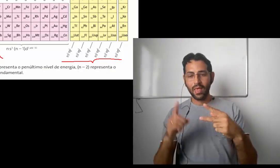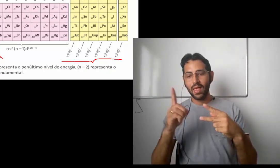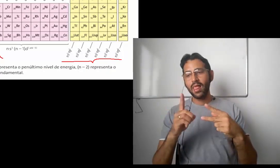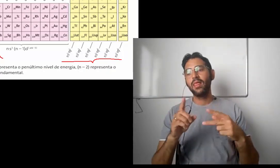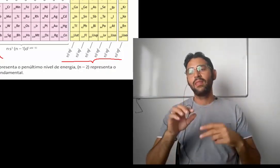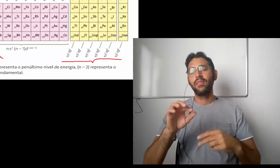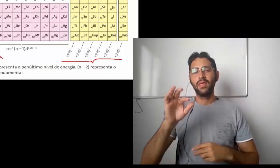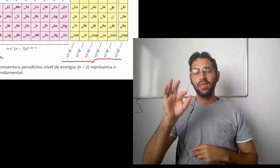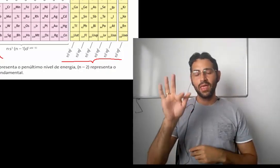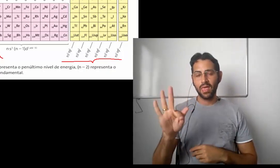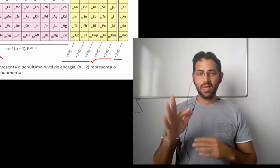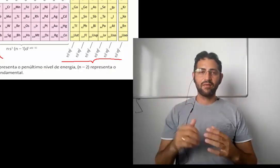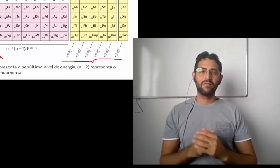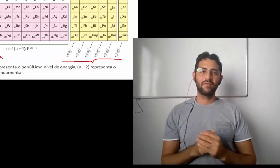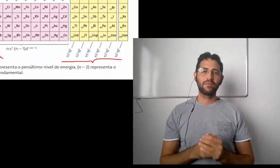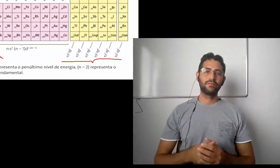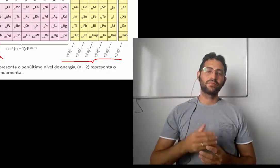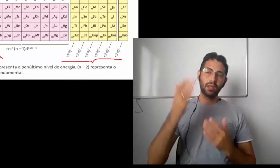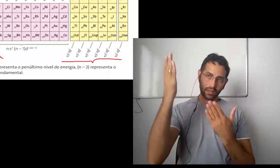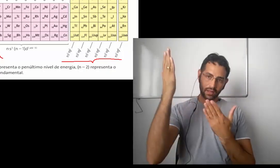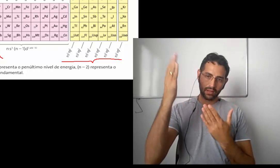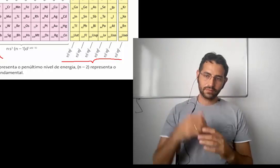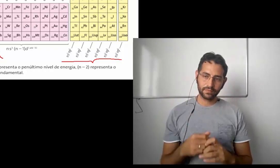e assim por diante.